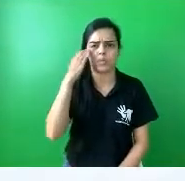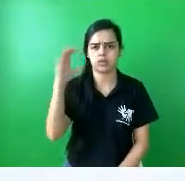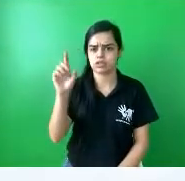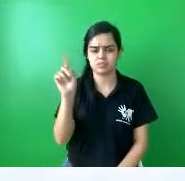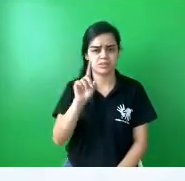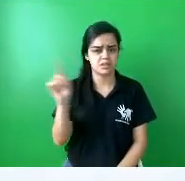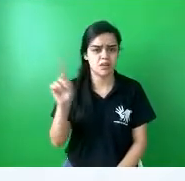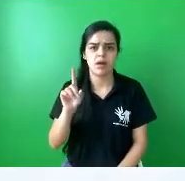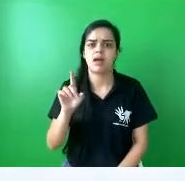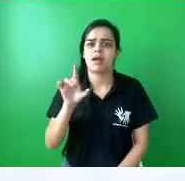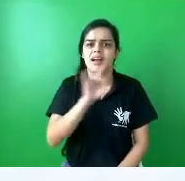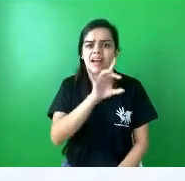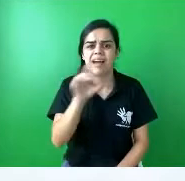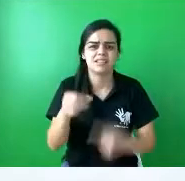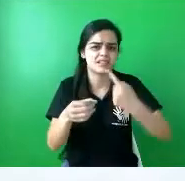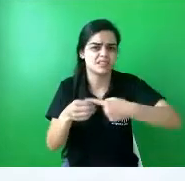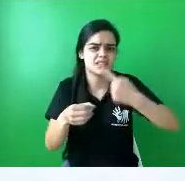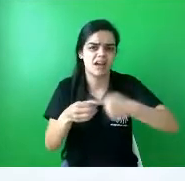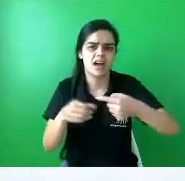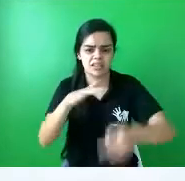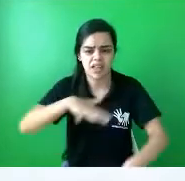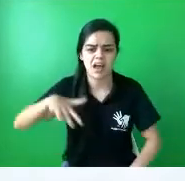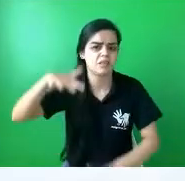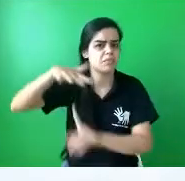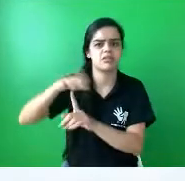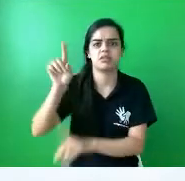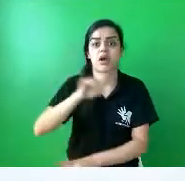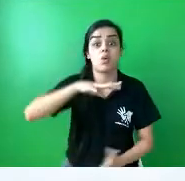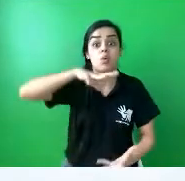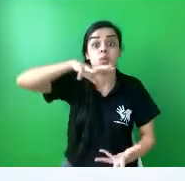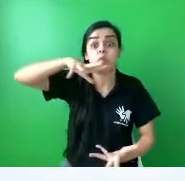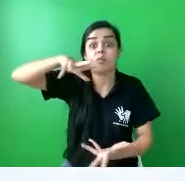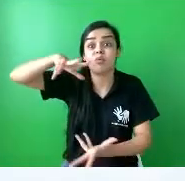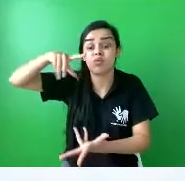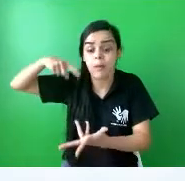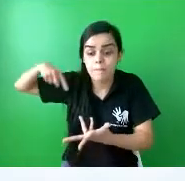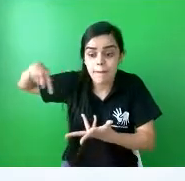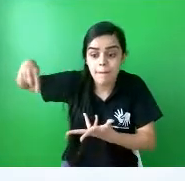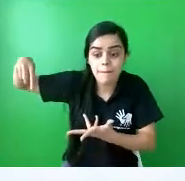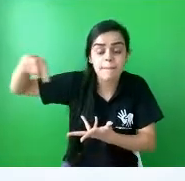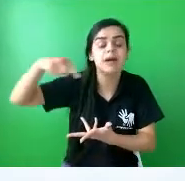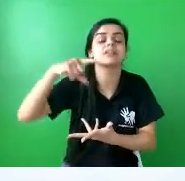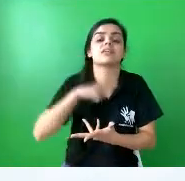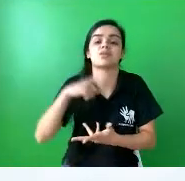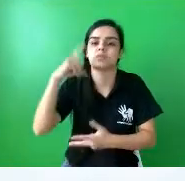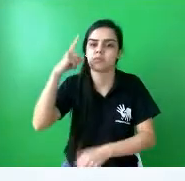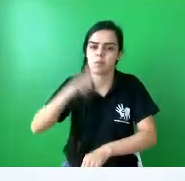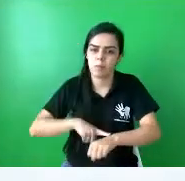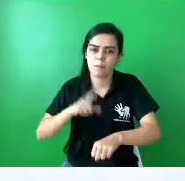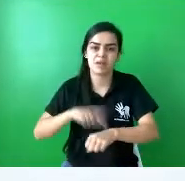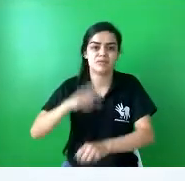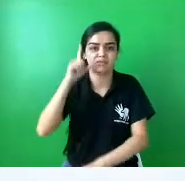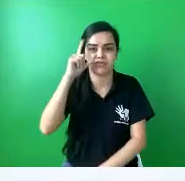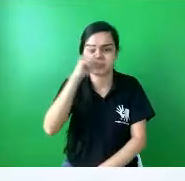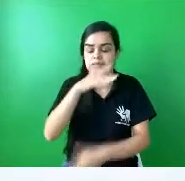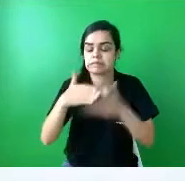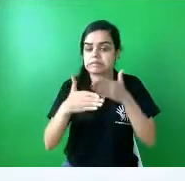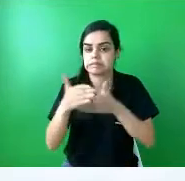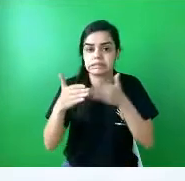São José, Matinhos, Araucária, nossa região onde atuamos. O mundo inteiro passa por um momento muito difícil, muito